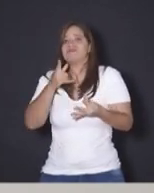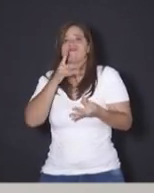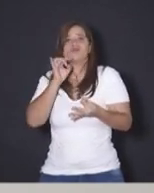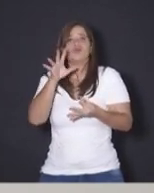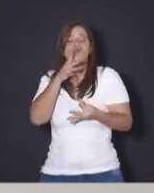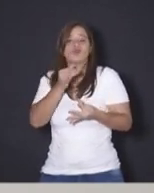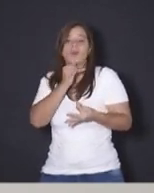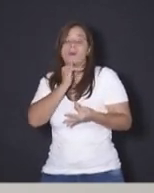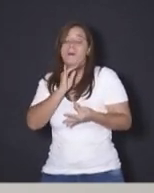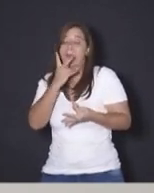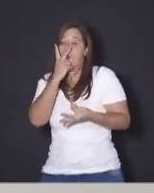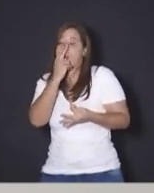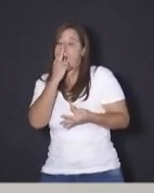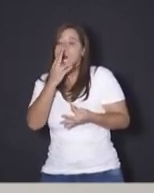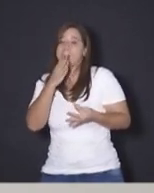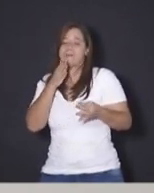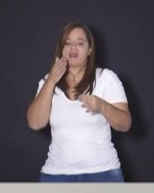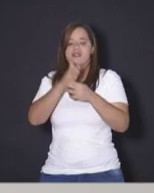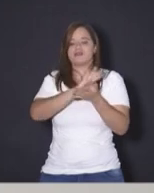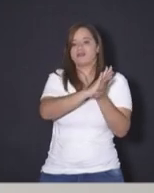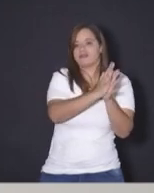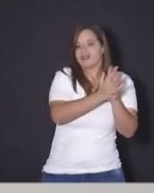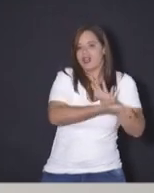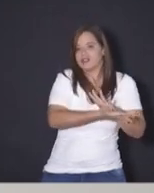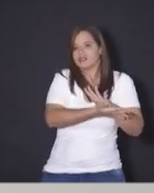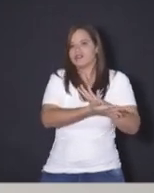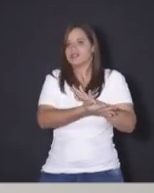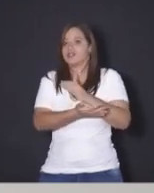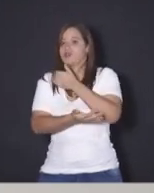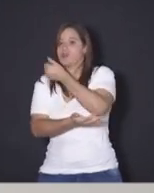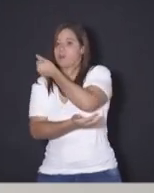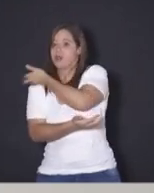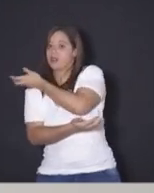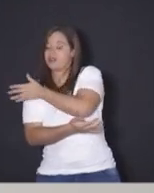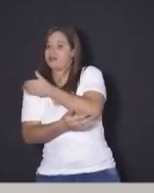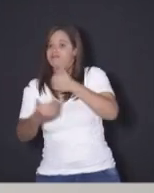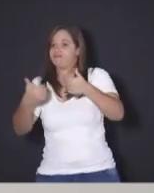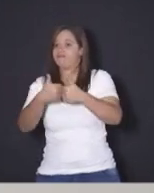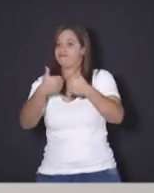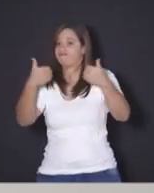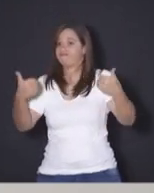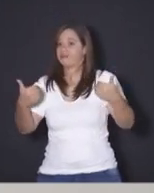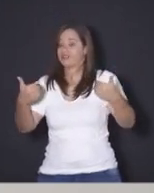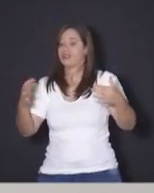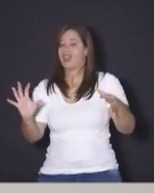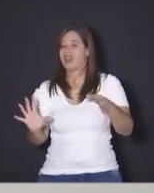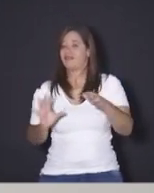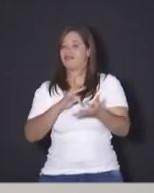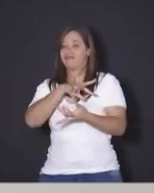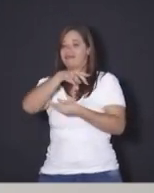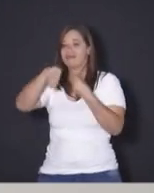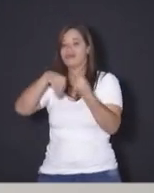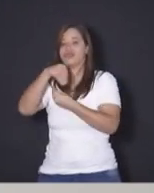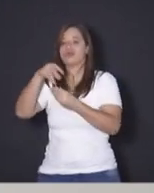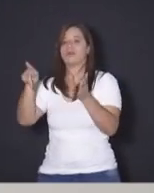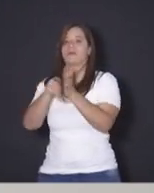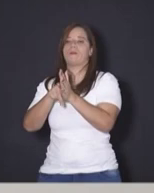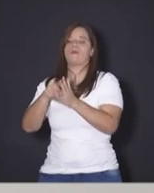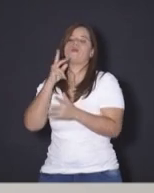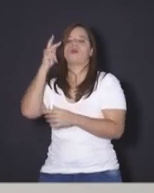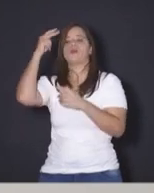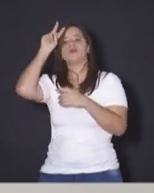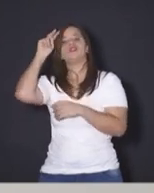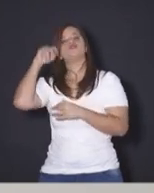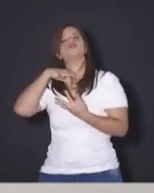fronteira entre o racismo entre os preconceitos que fazem parte da história da humanidade